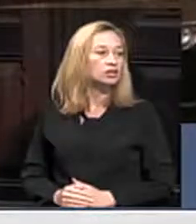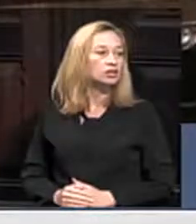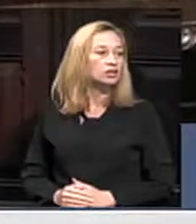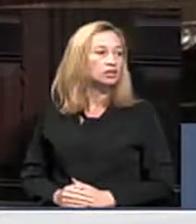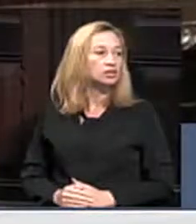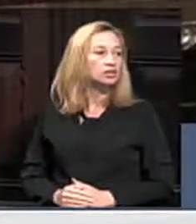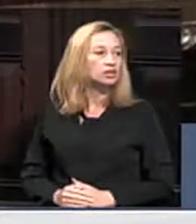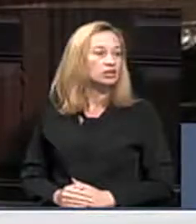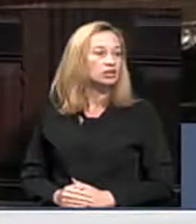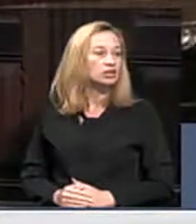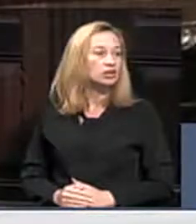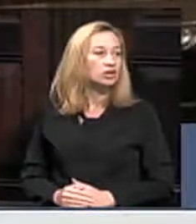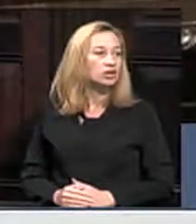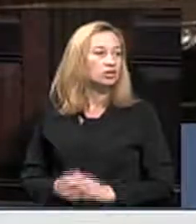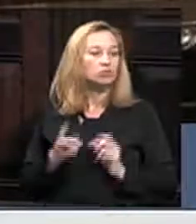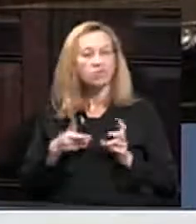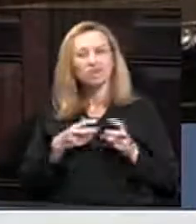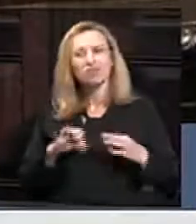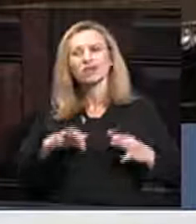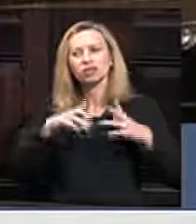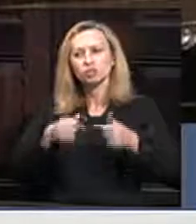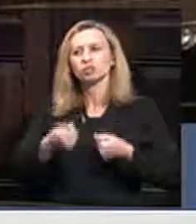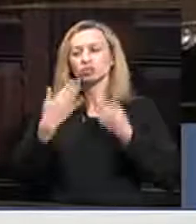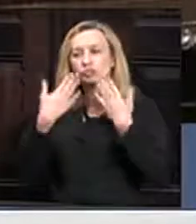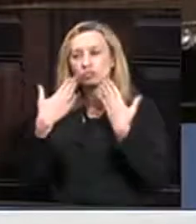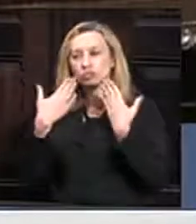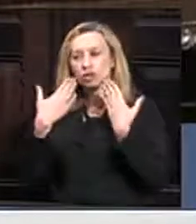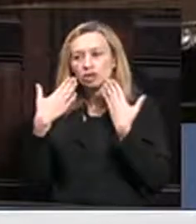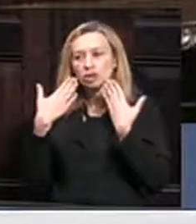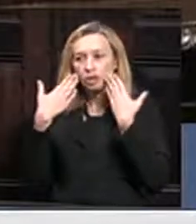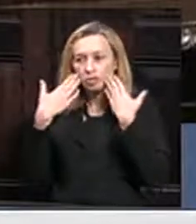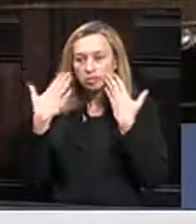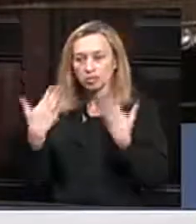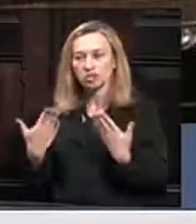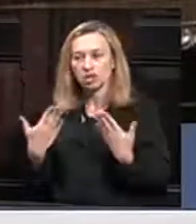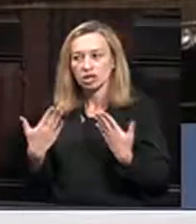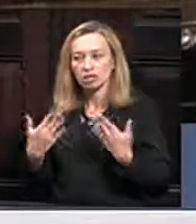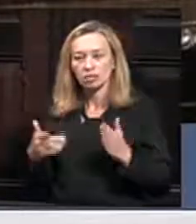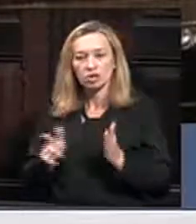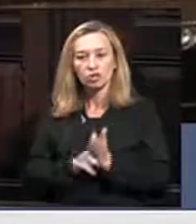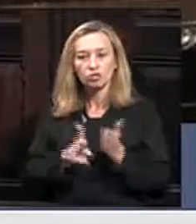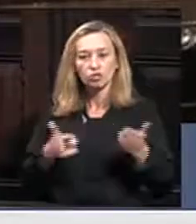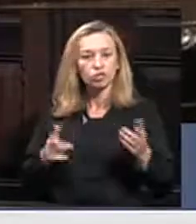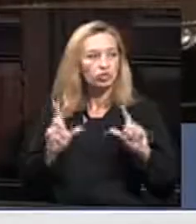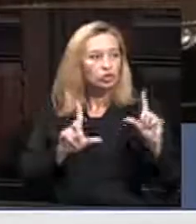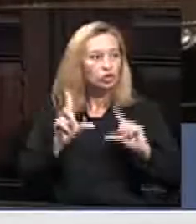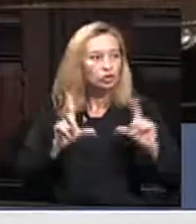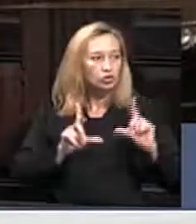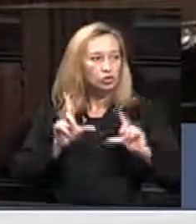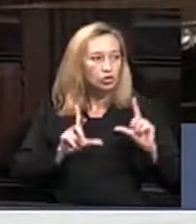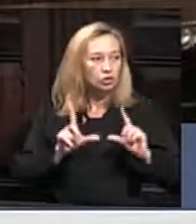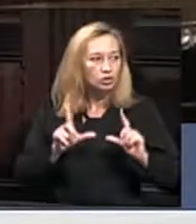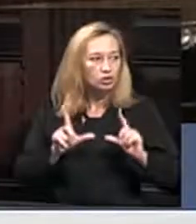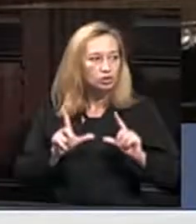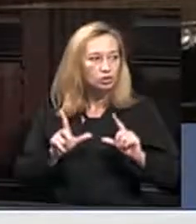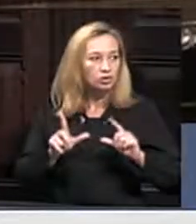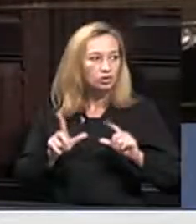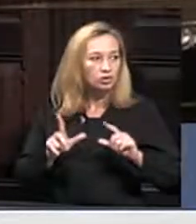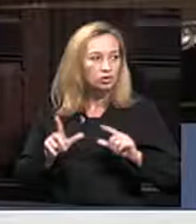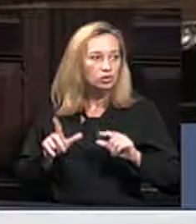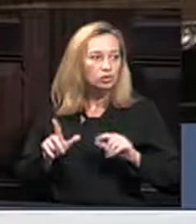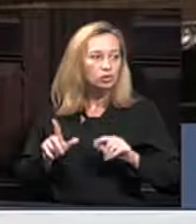últimas ponderações apresentadas pelos jornais relativamente às manifestações do